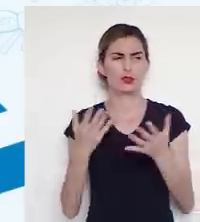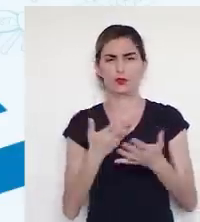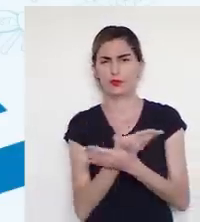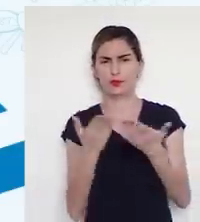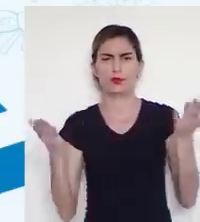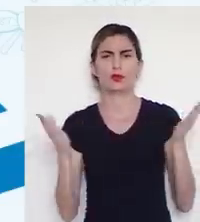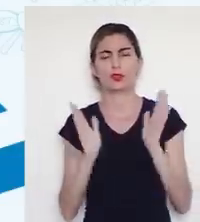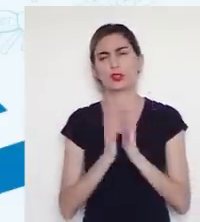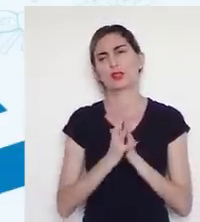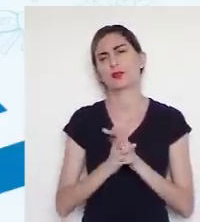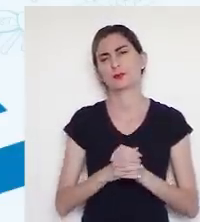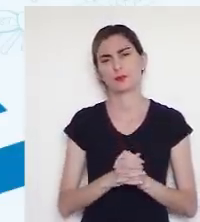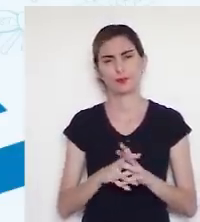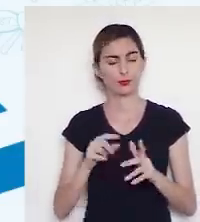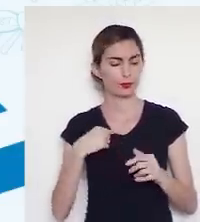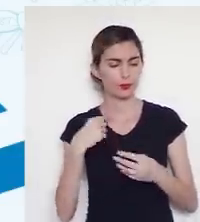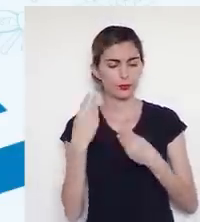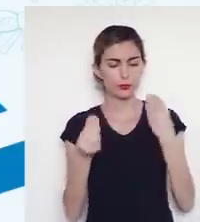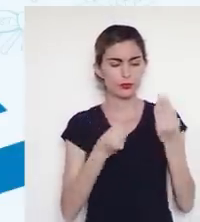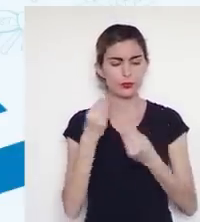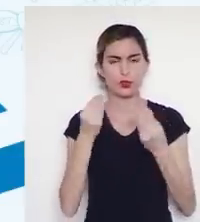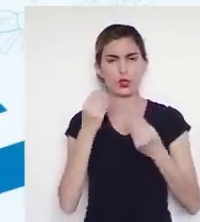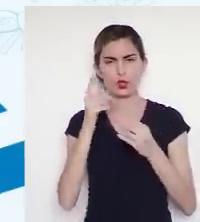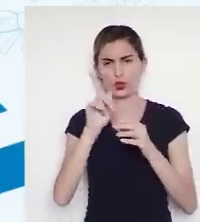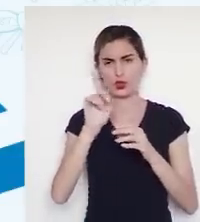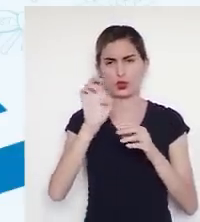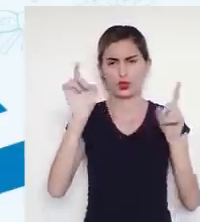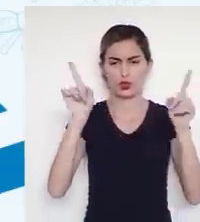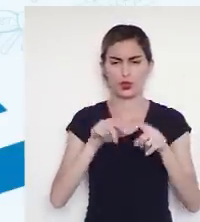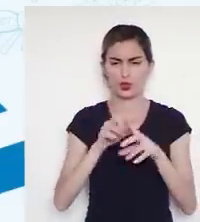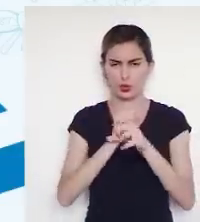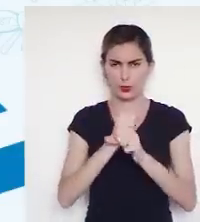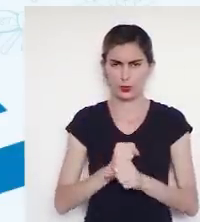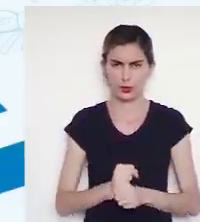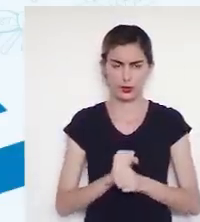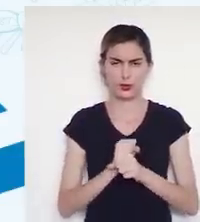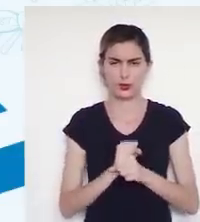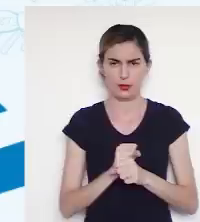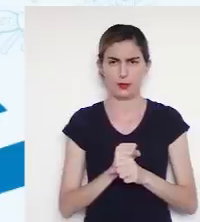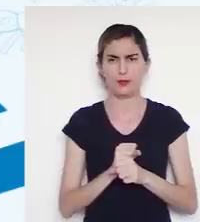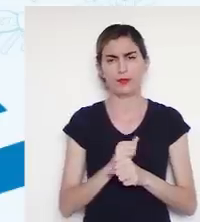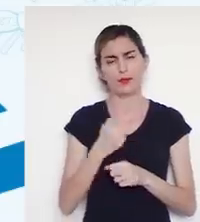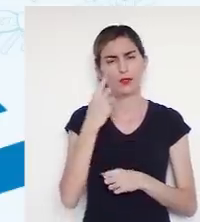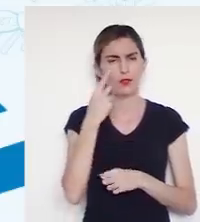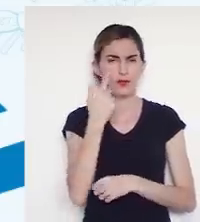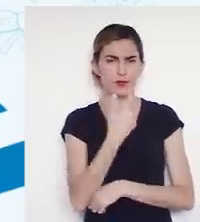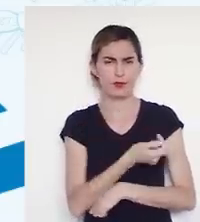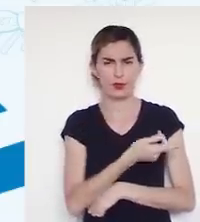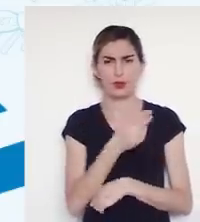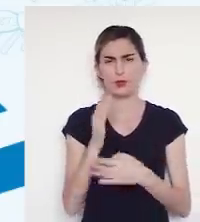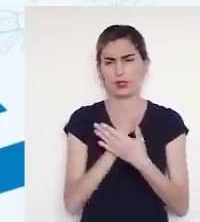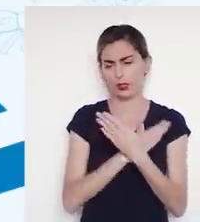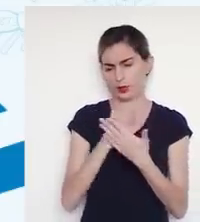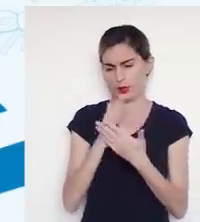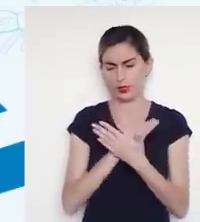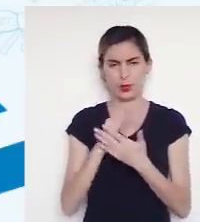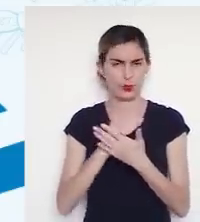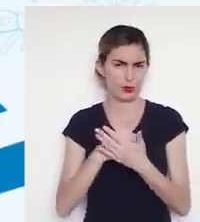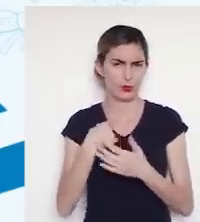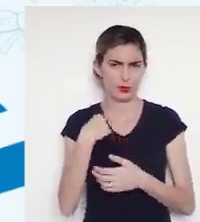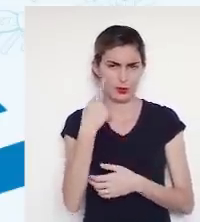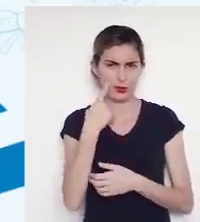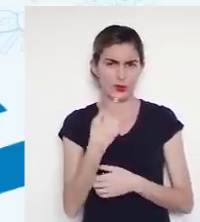você do ponto de vista geométrico, tá bom? Nós vimos ali, há alguns instantes